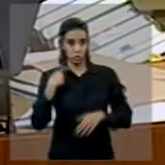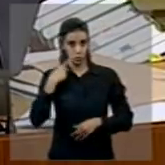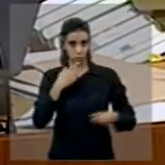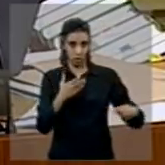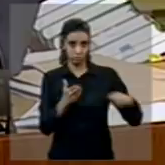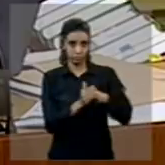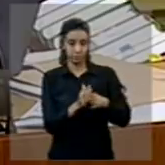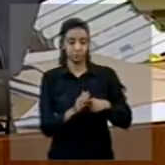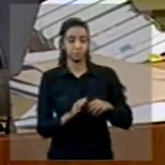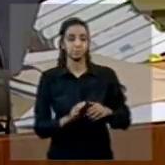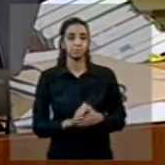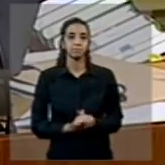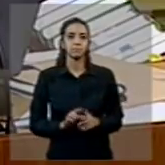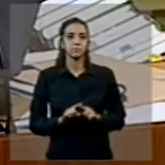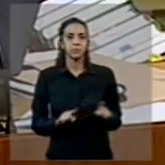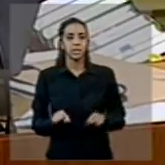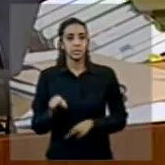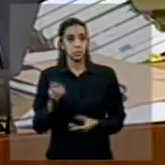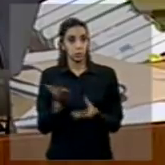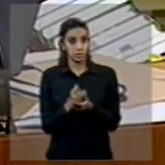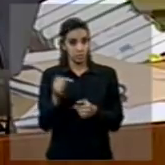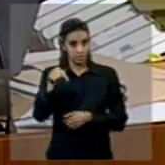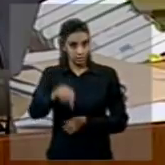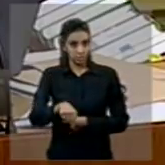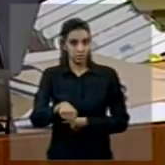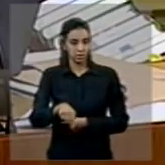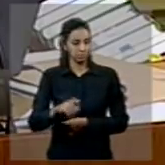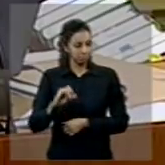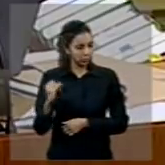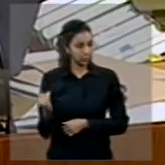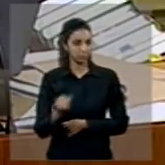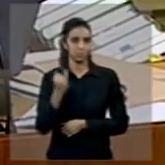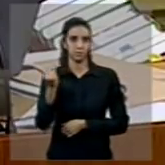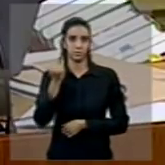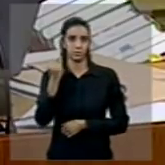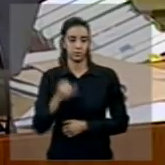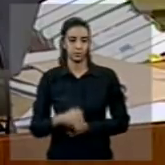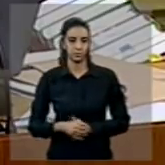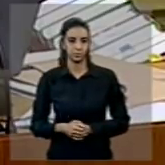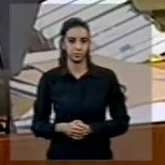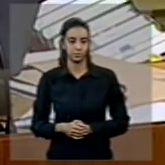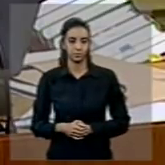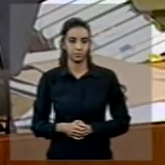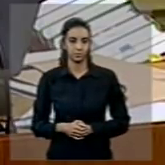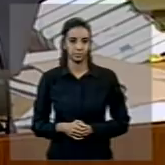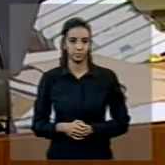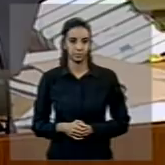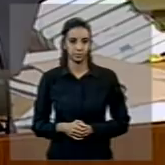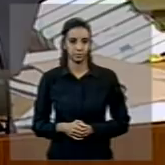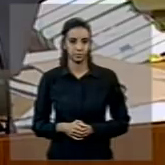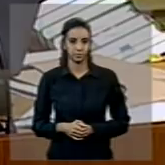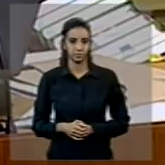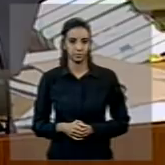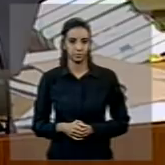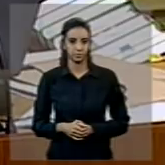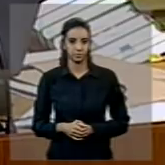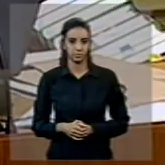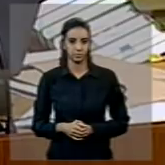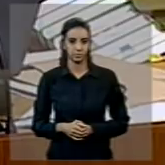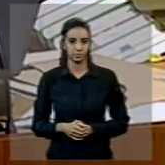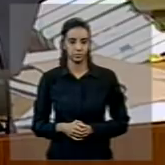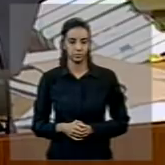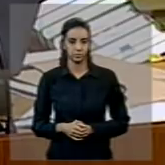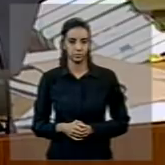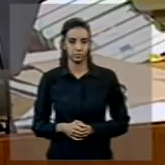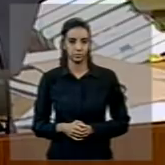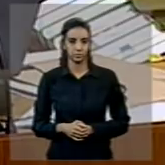a questão trazida a esta Corte é de extrema relevância, uma vez que a